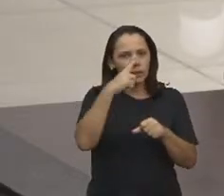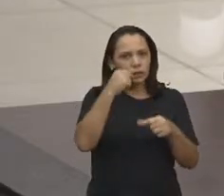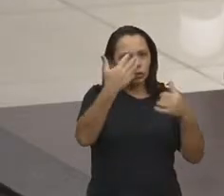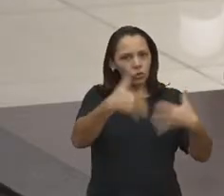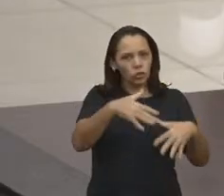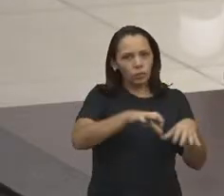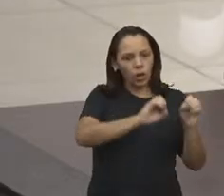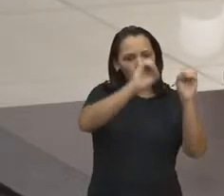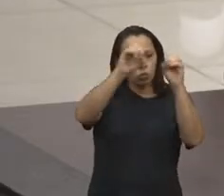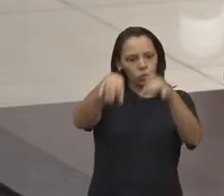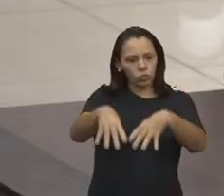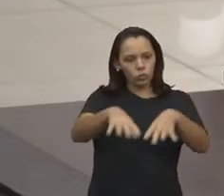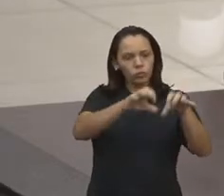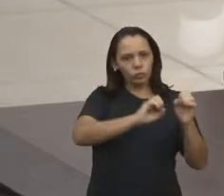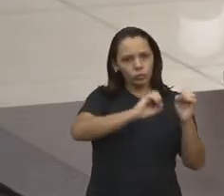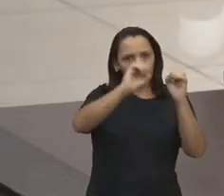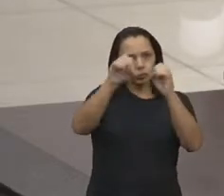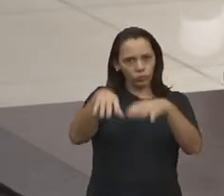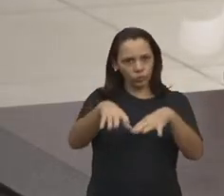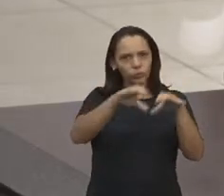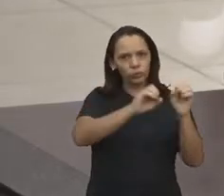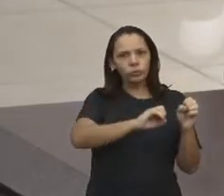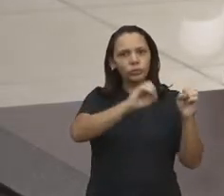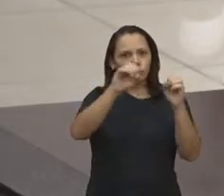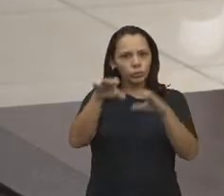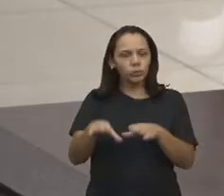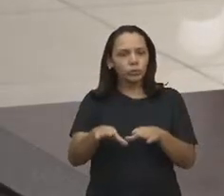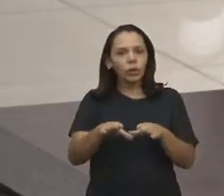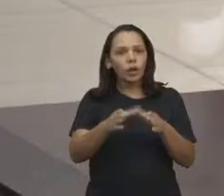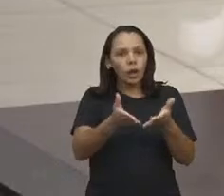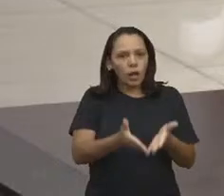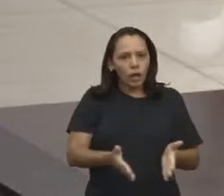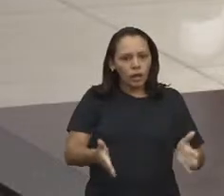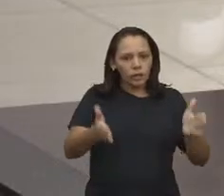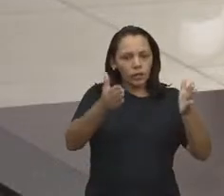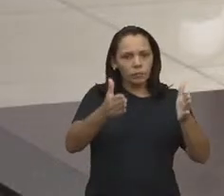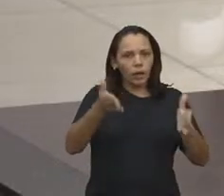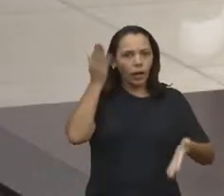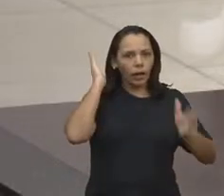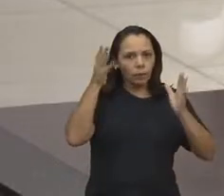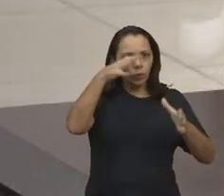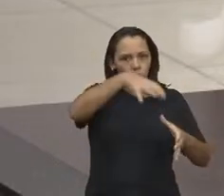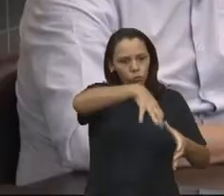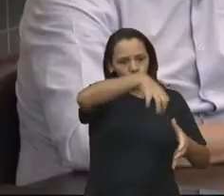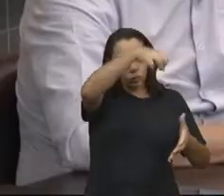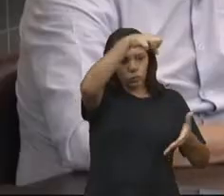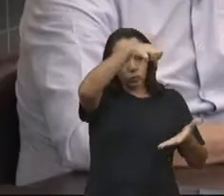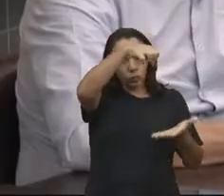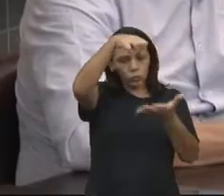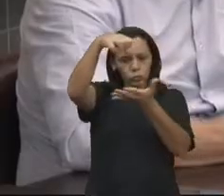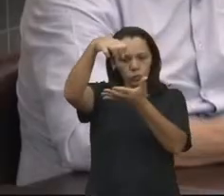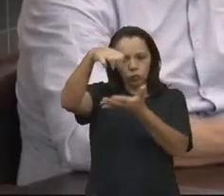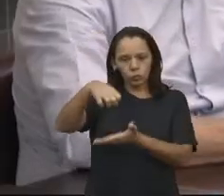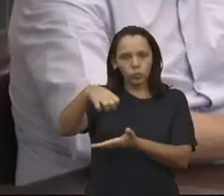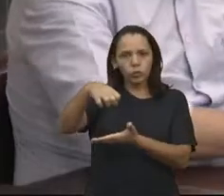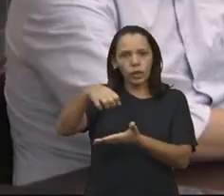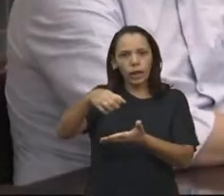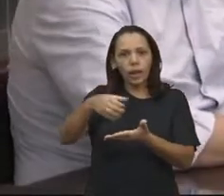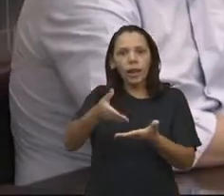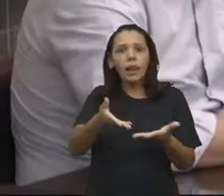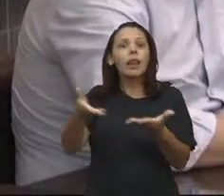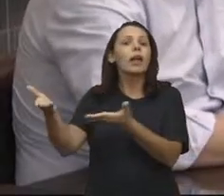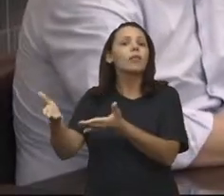metros cúbicos, é isso? 1 metro. 1 metro cúbico, ok. Então, onde é, Felipe? Boa noite, vereadora.